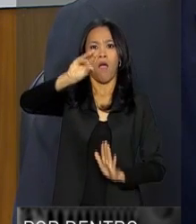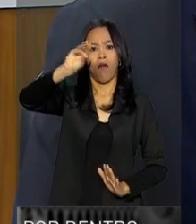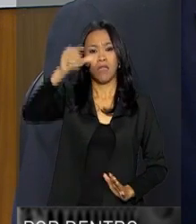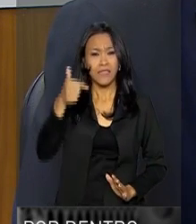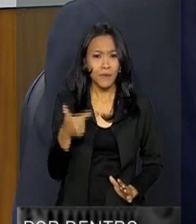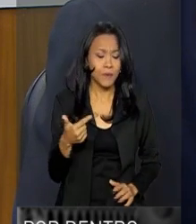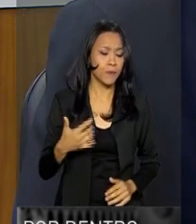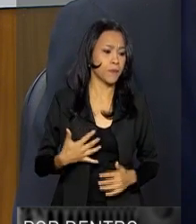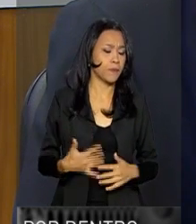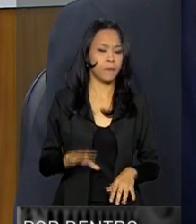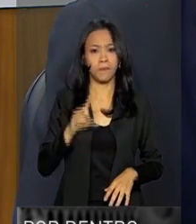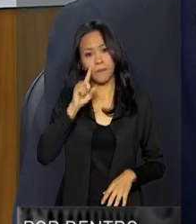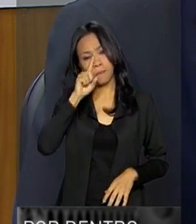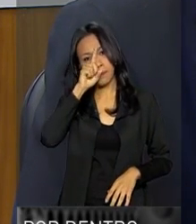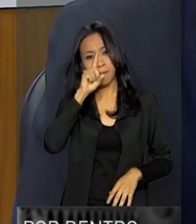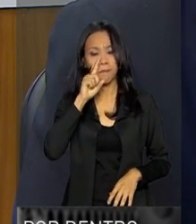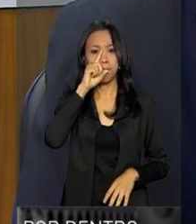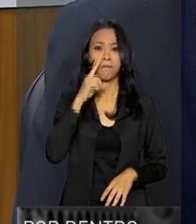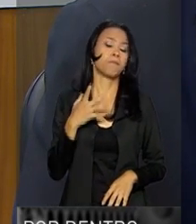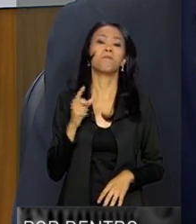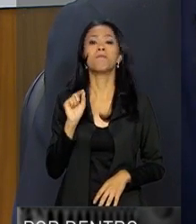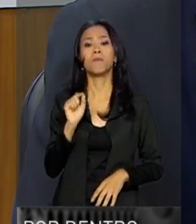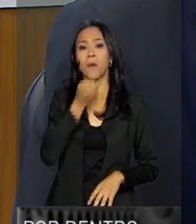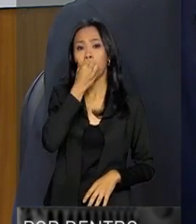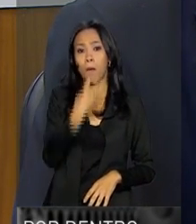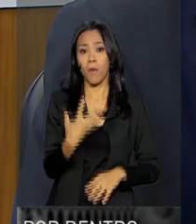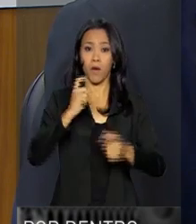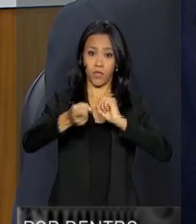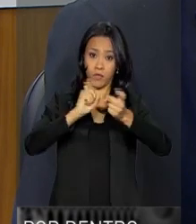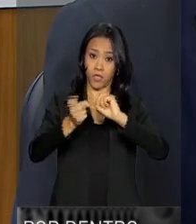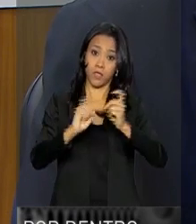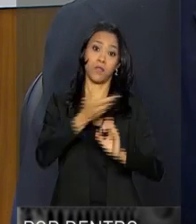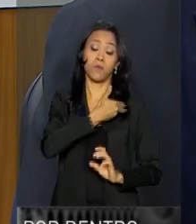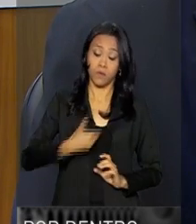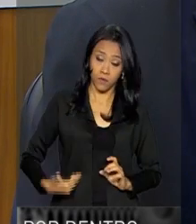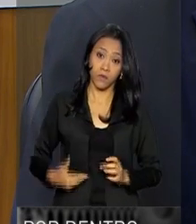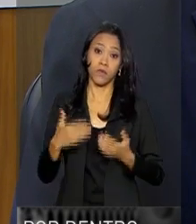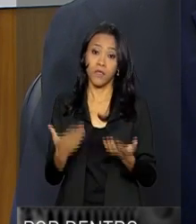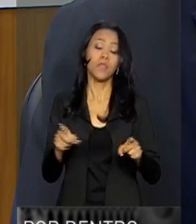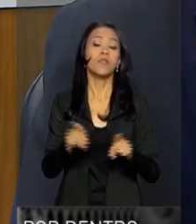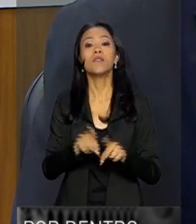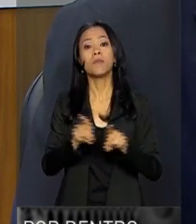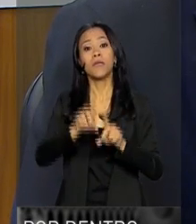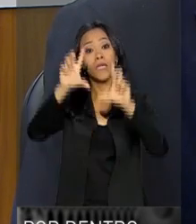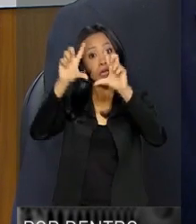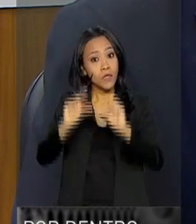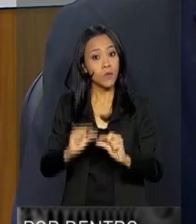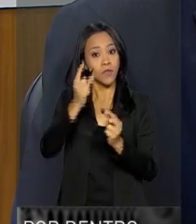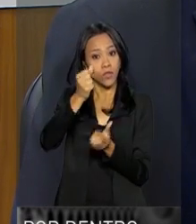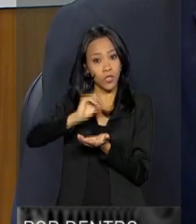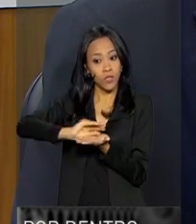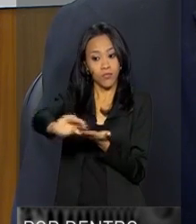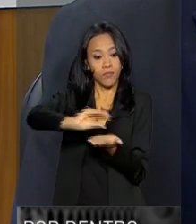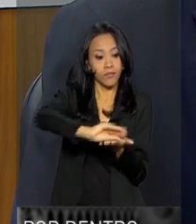risco a a boa a gestão das contas públicas e principalmente reduzindo recursos de todas as outras